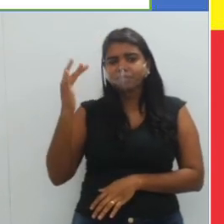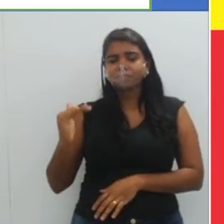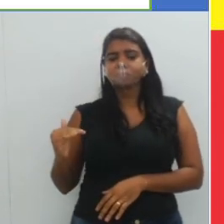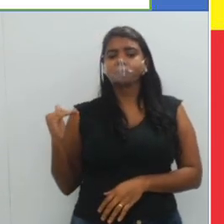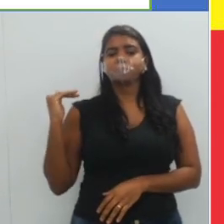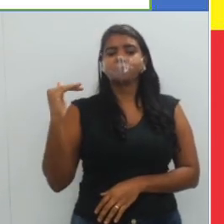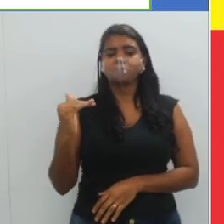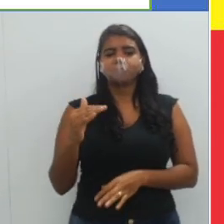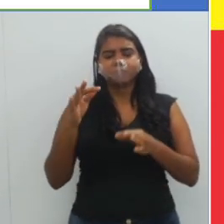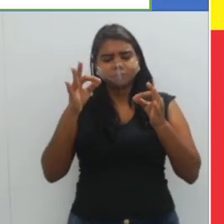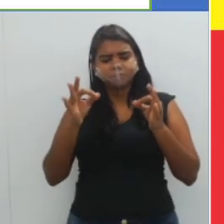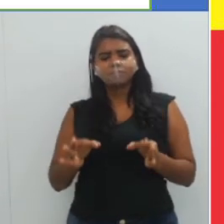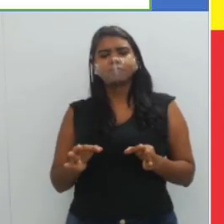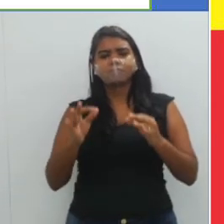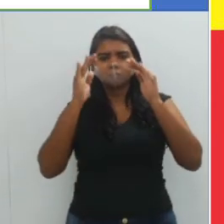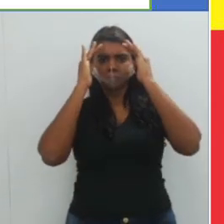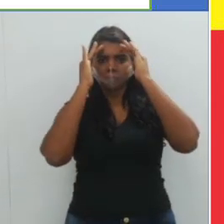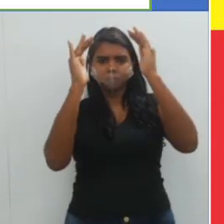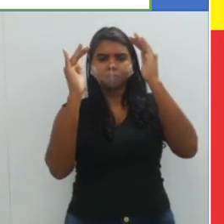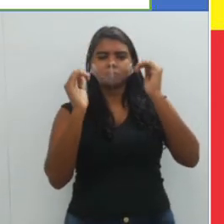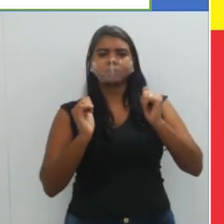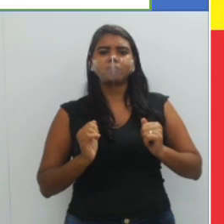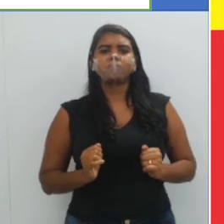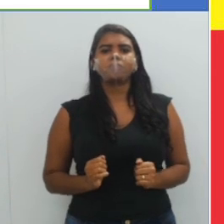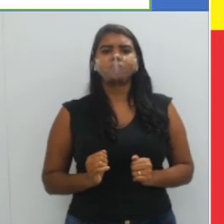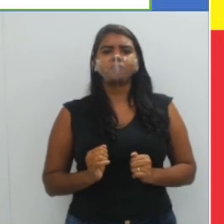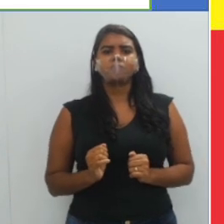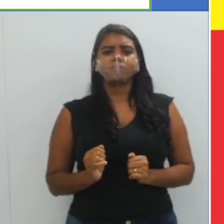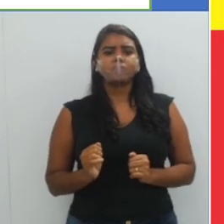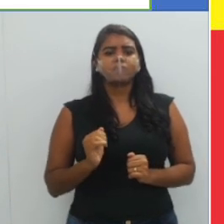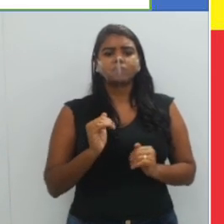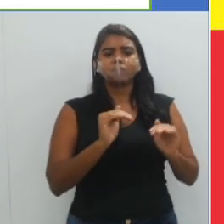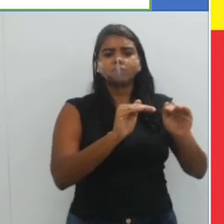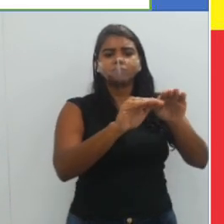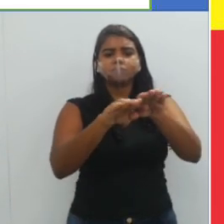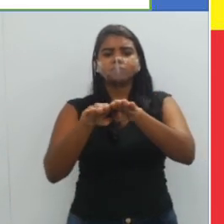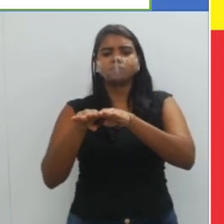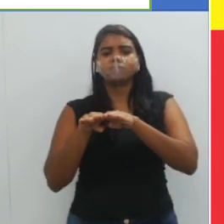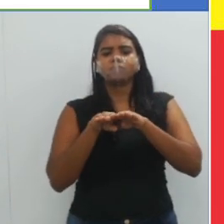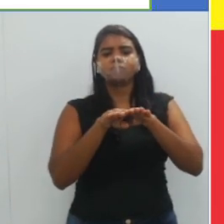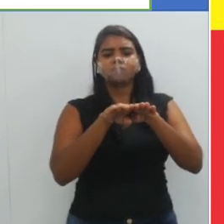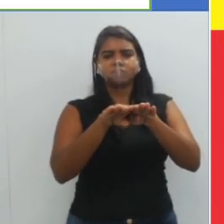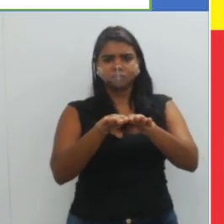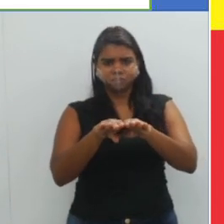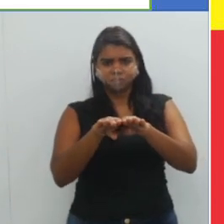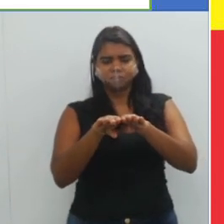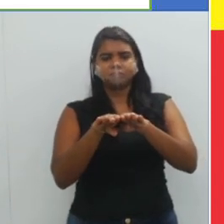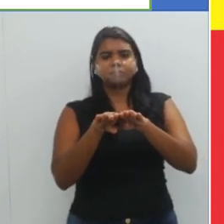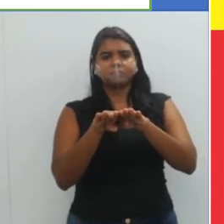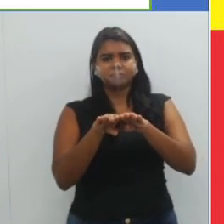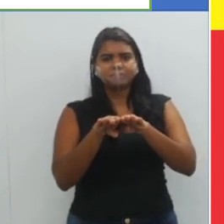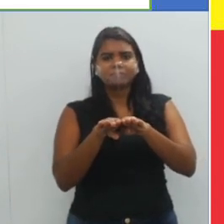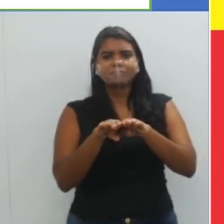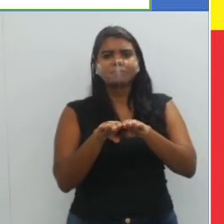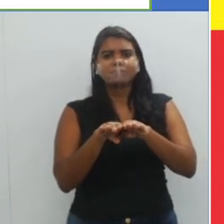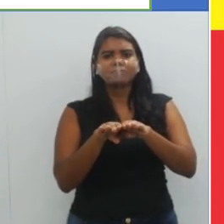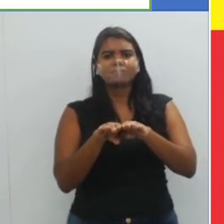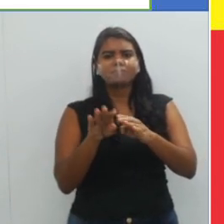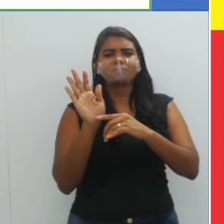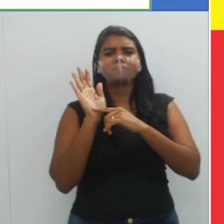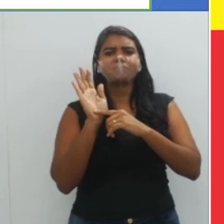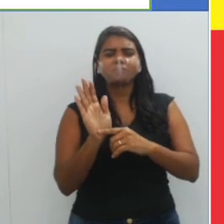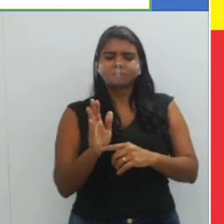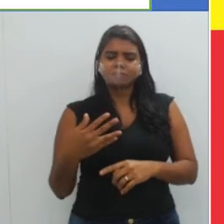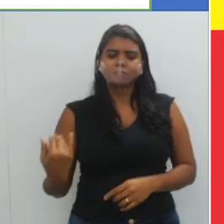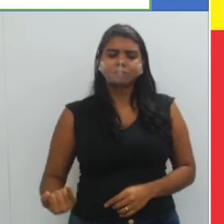serem muito mais justas e respeitosas com todos e com todas que estão ao seu redor. Esse